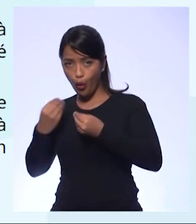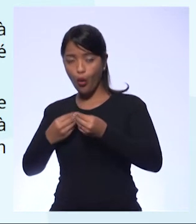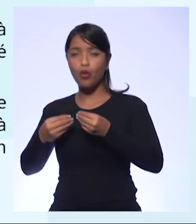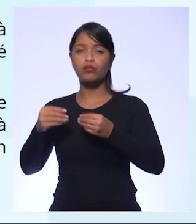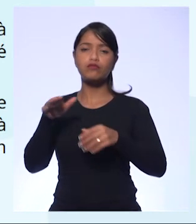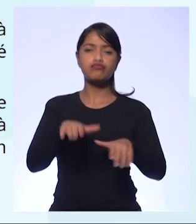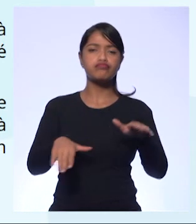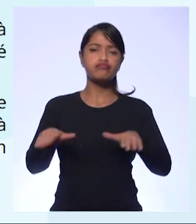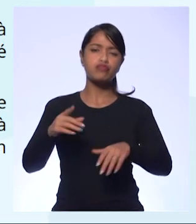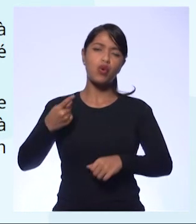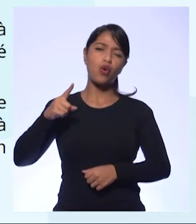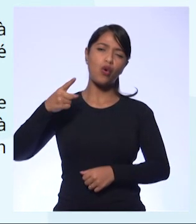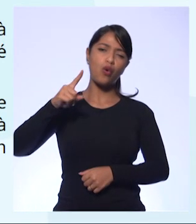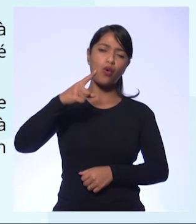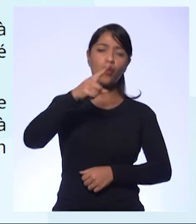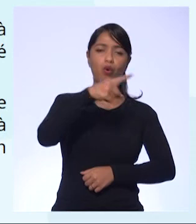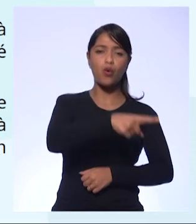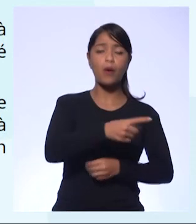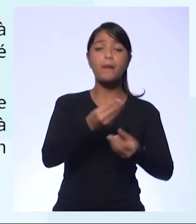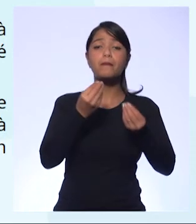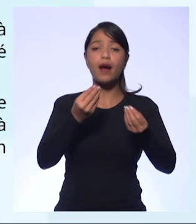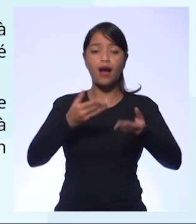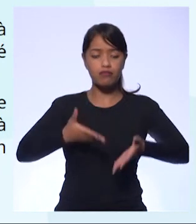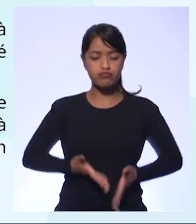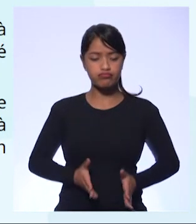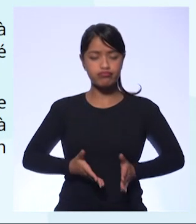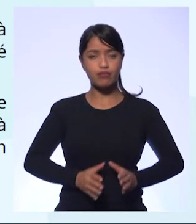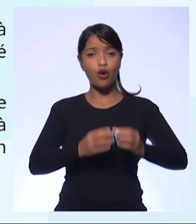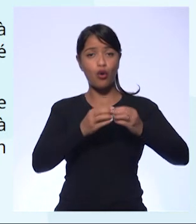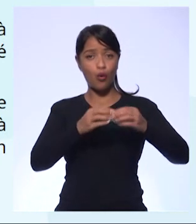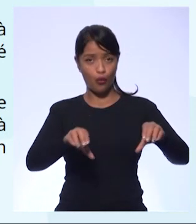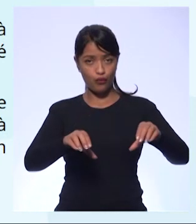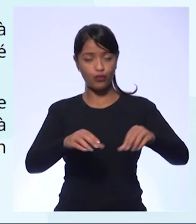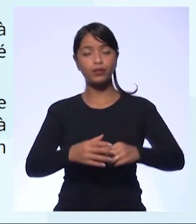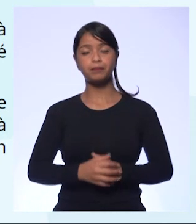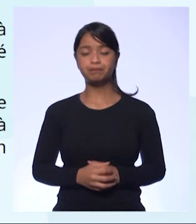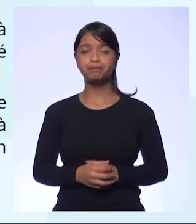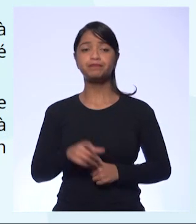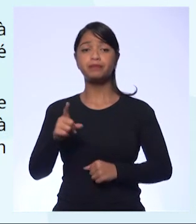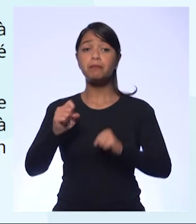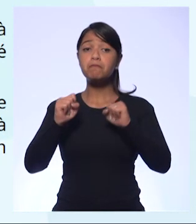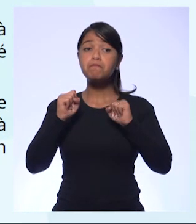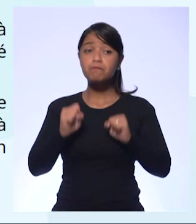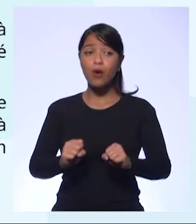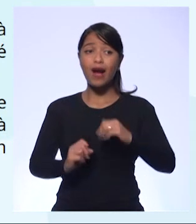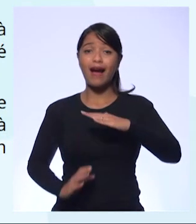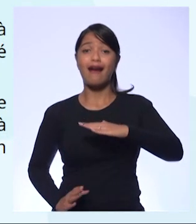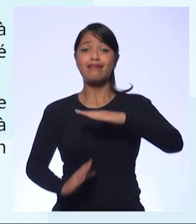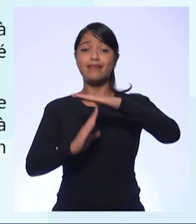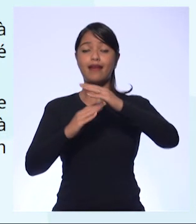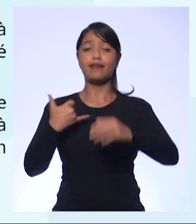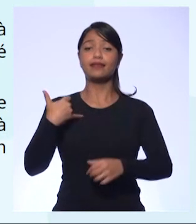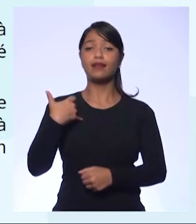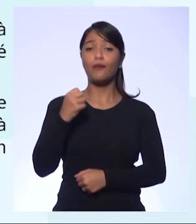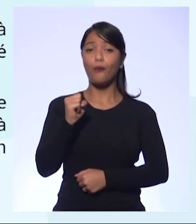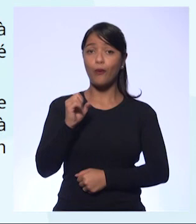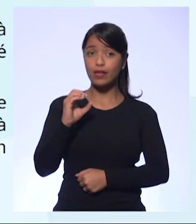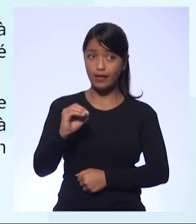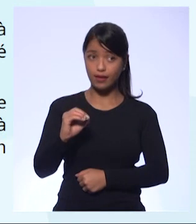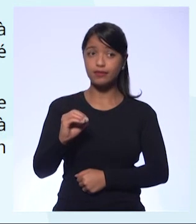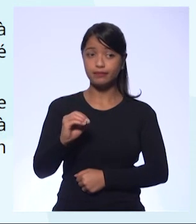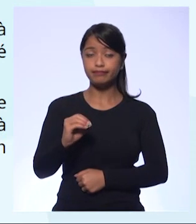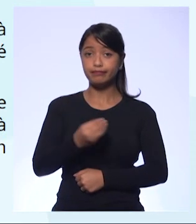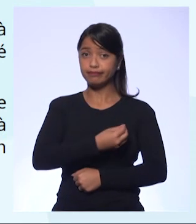até 80 anos de idade em liberdade. A espécie encontra-se ameaçada de extinção devido à procura do